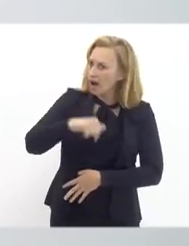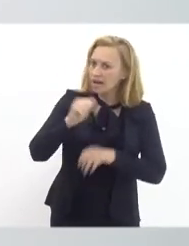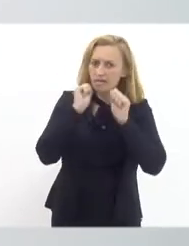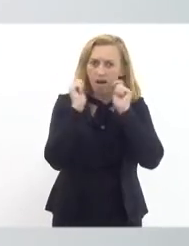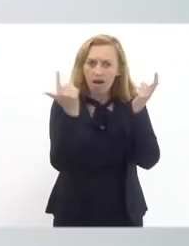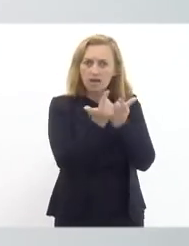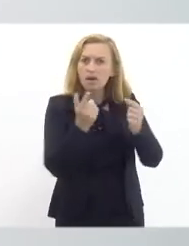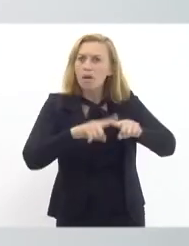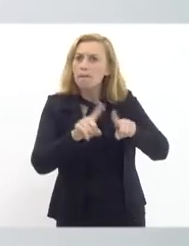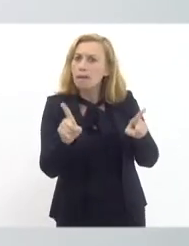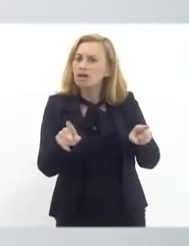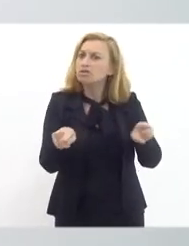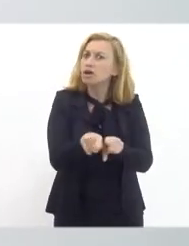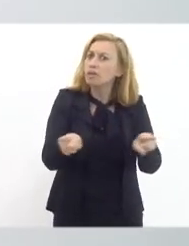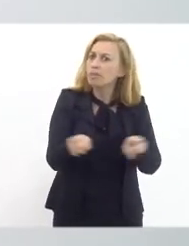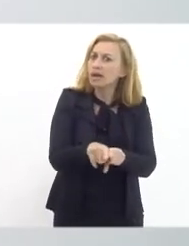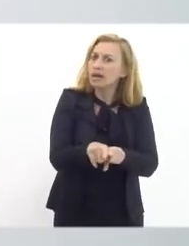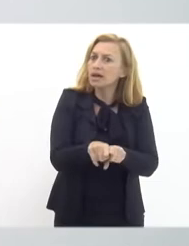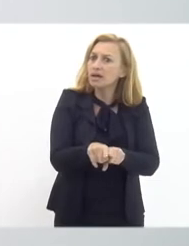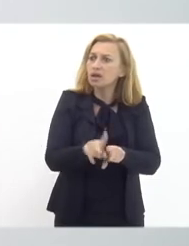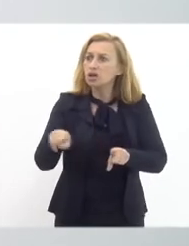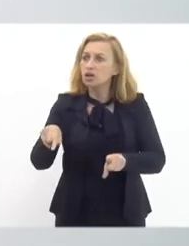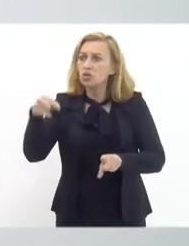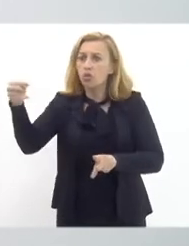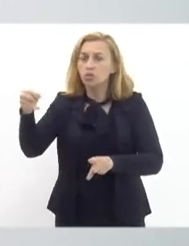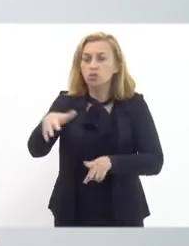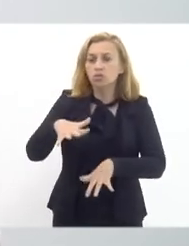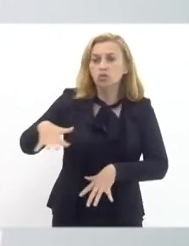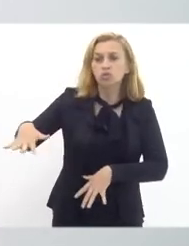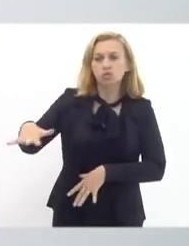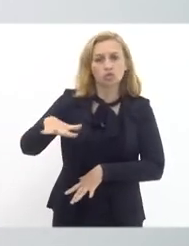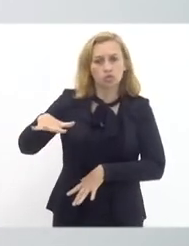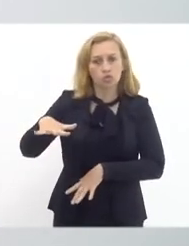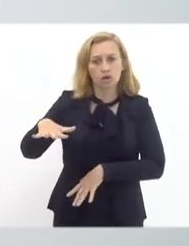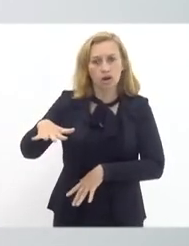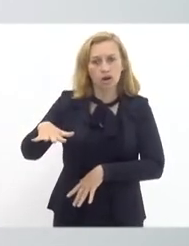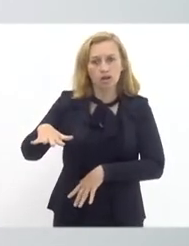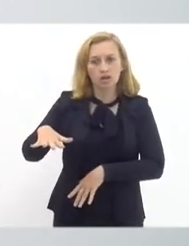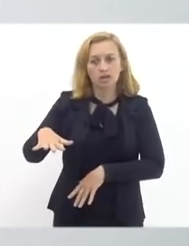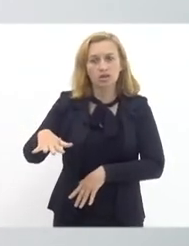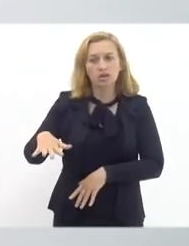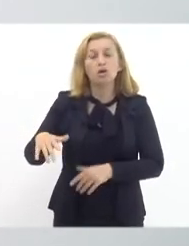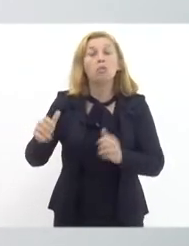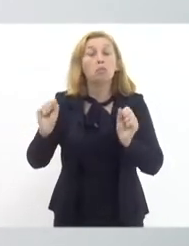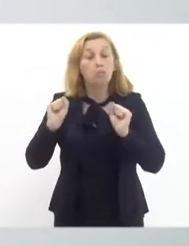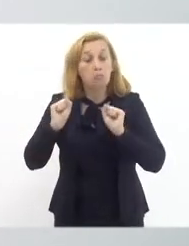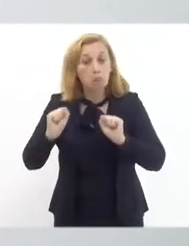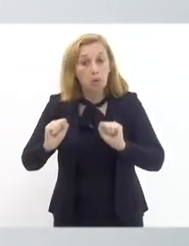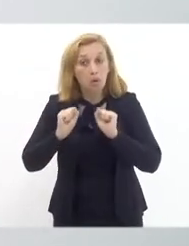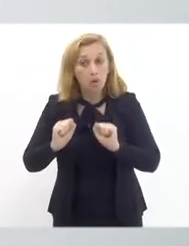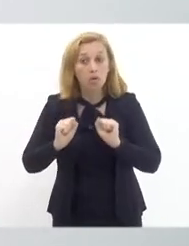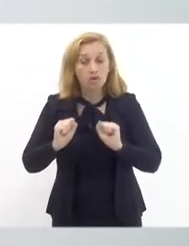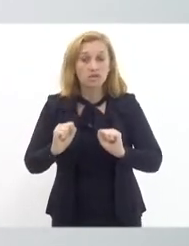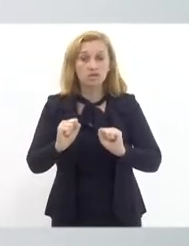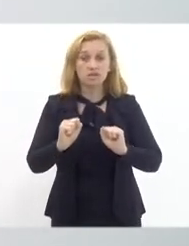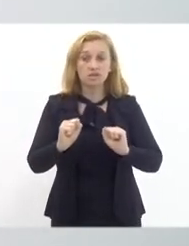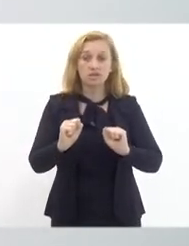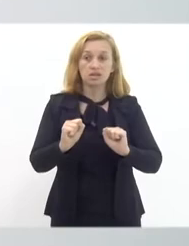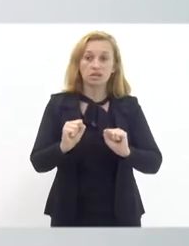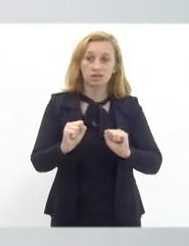Assembleia, mas também em outros espaços onde a gente possa adquirir